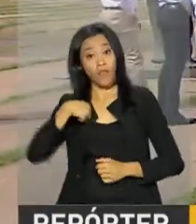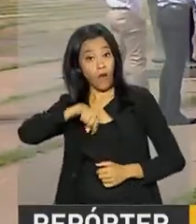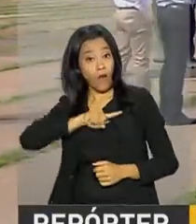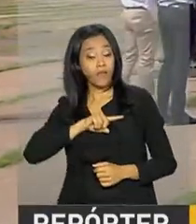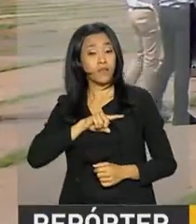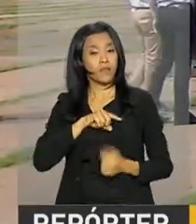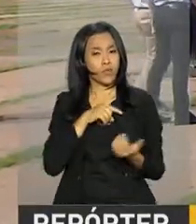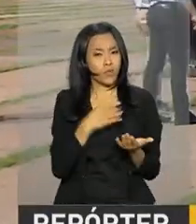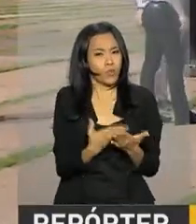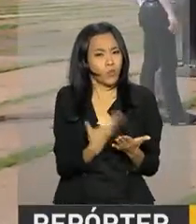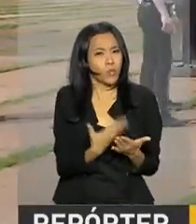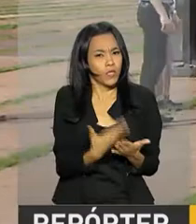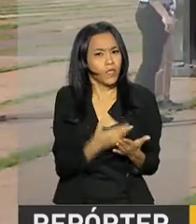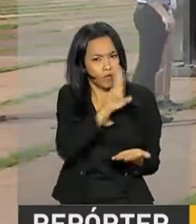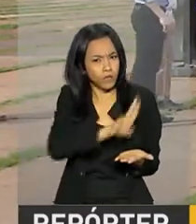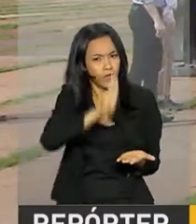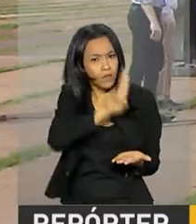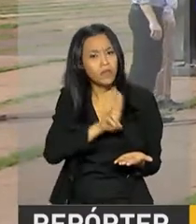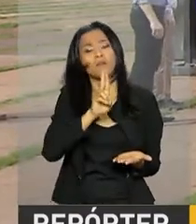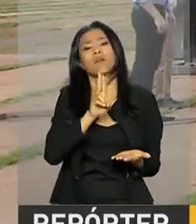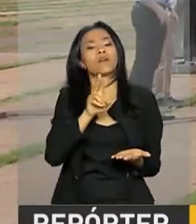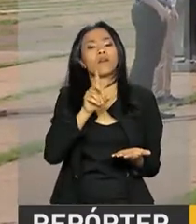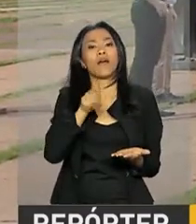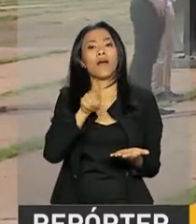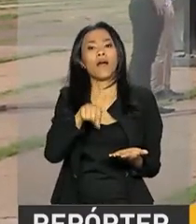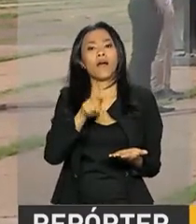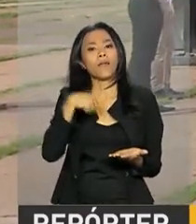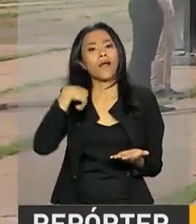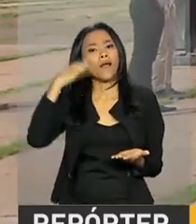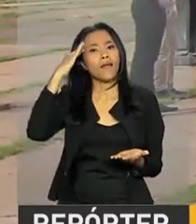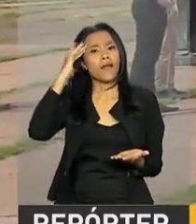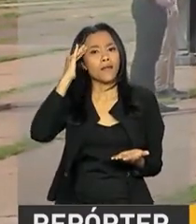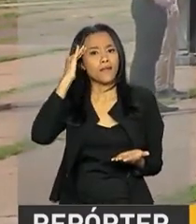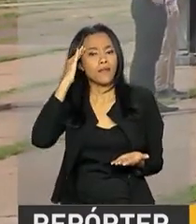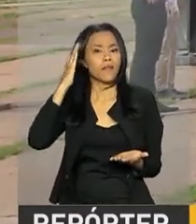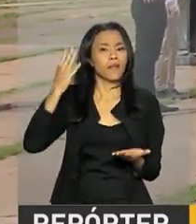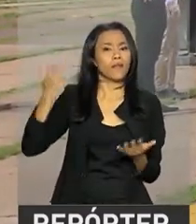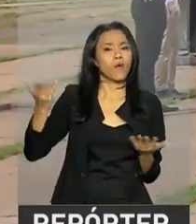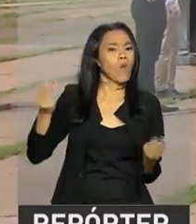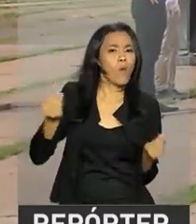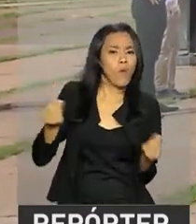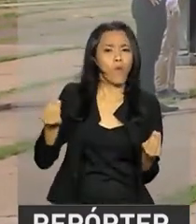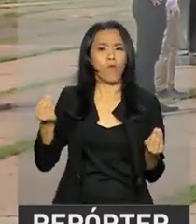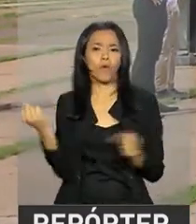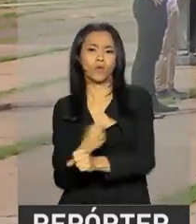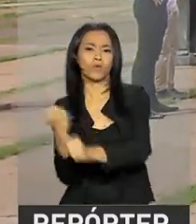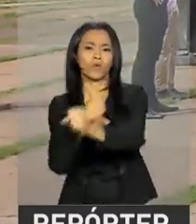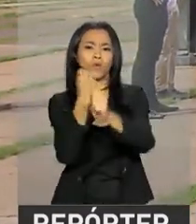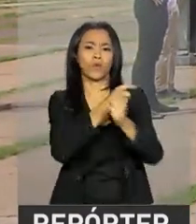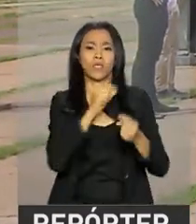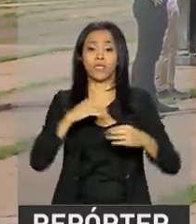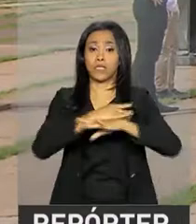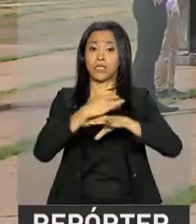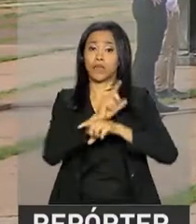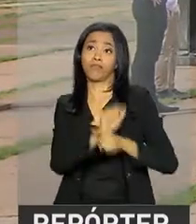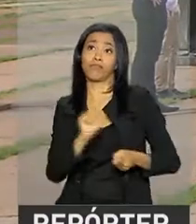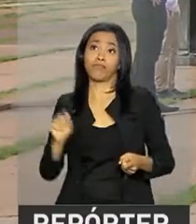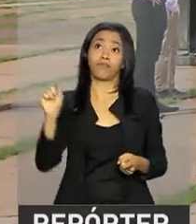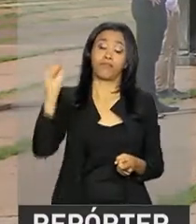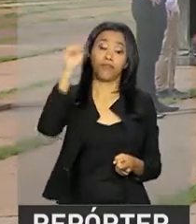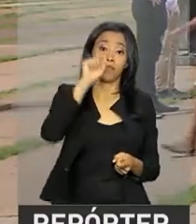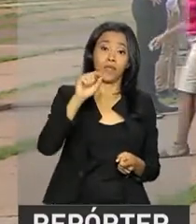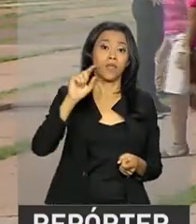plantio a faculdade a gente está viajando muito no país para entender quais são as relações das cidades e como elas são construídas e o que gera